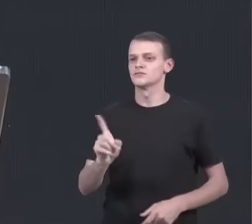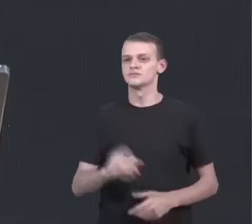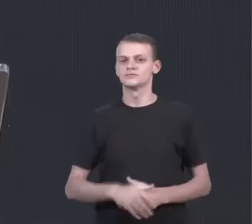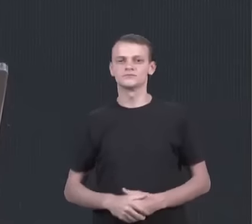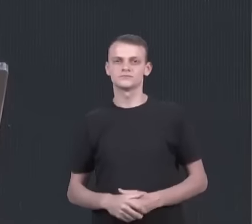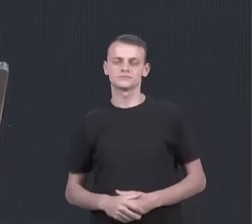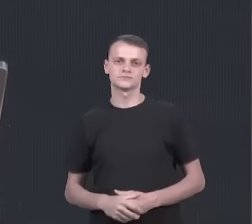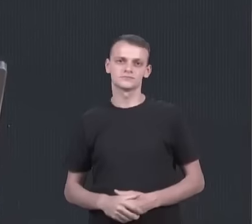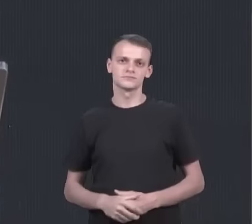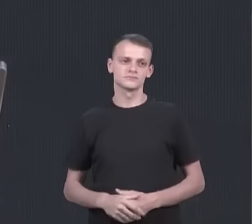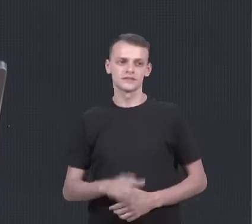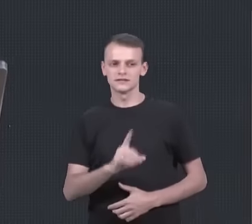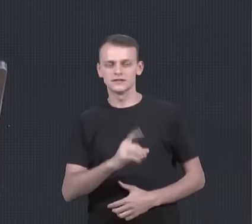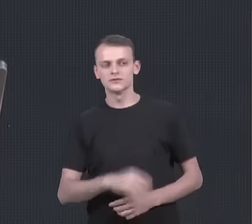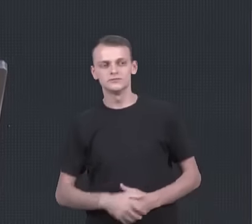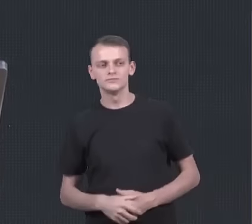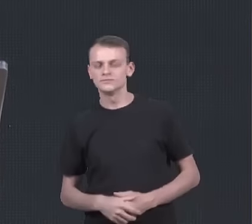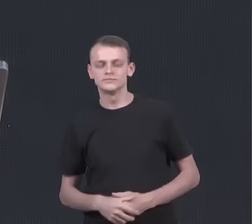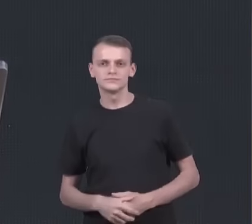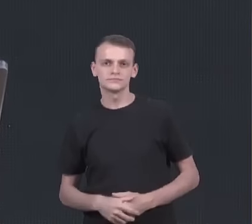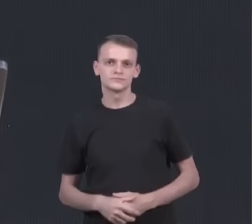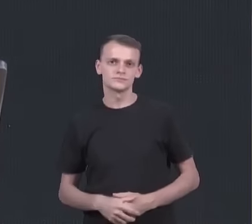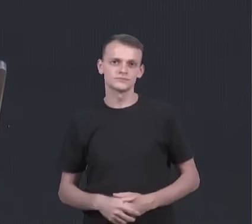com um sorriso gostoso assim: não.